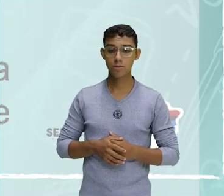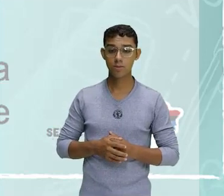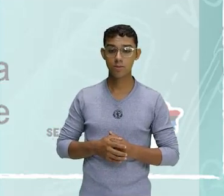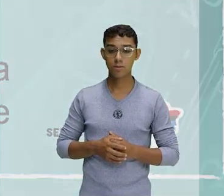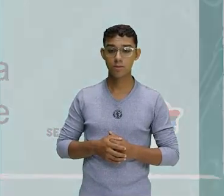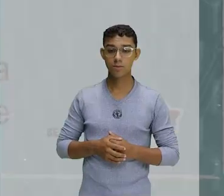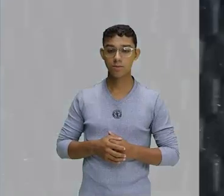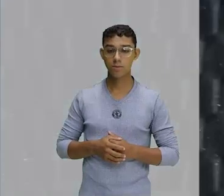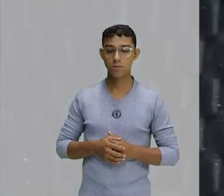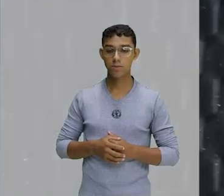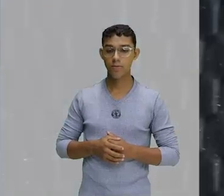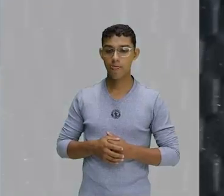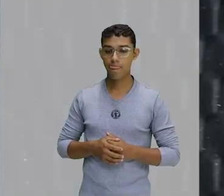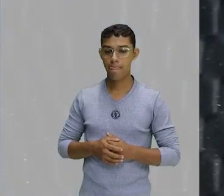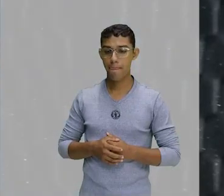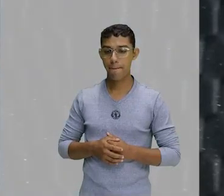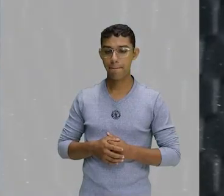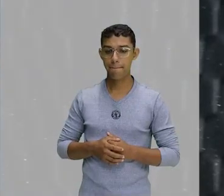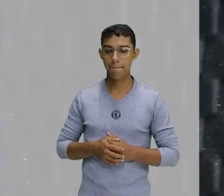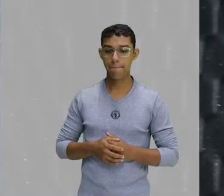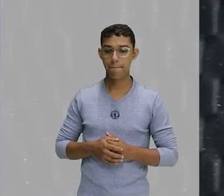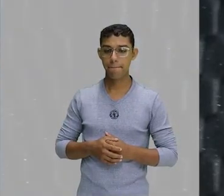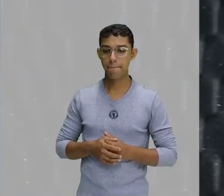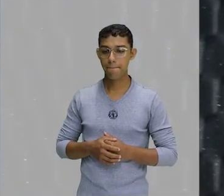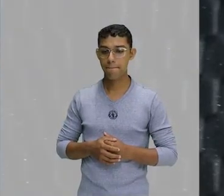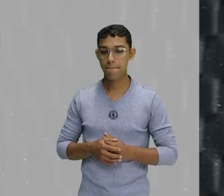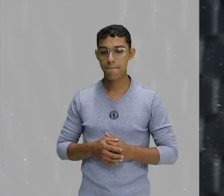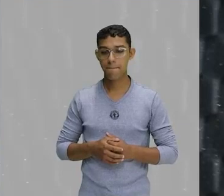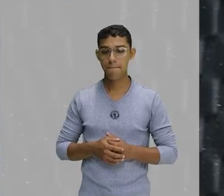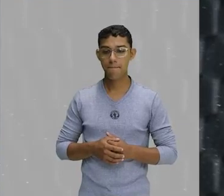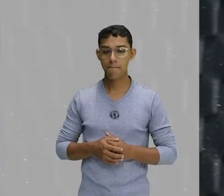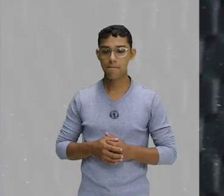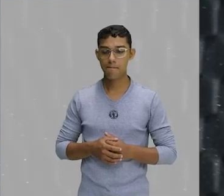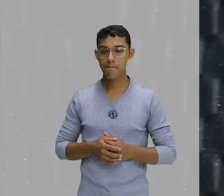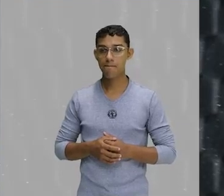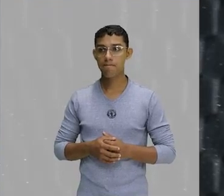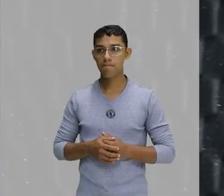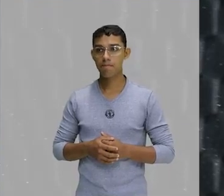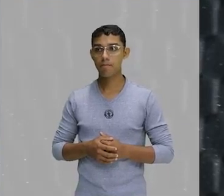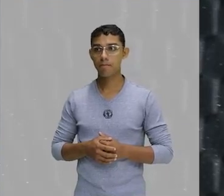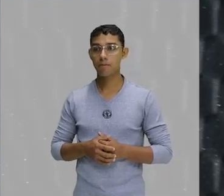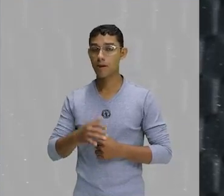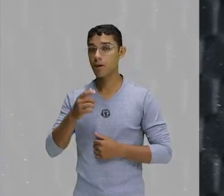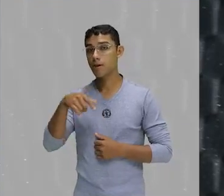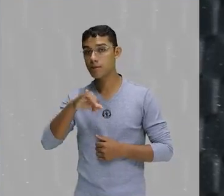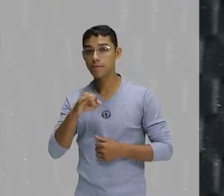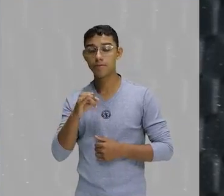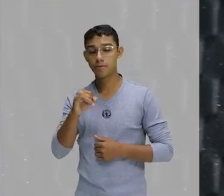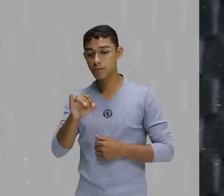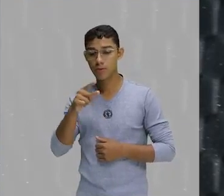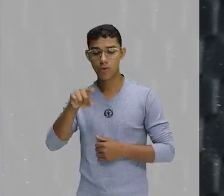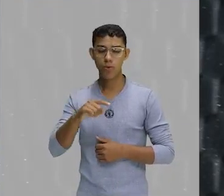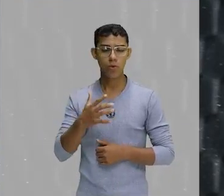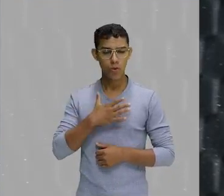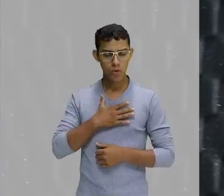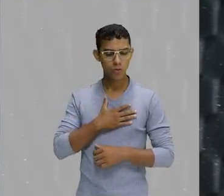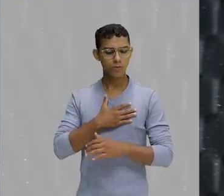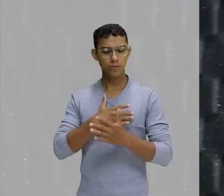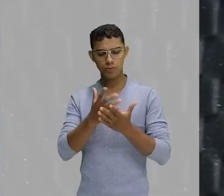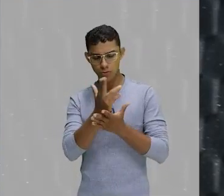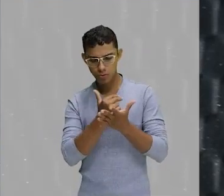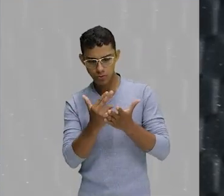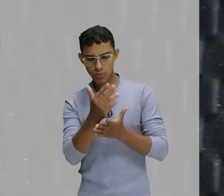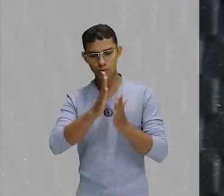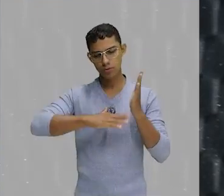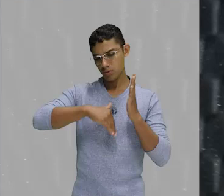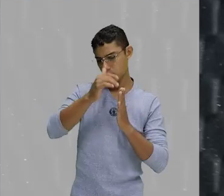nuestros hobbies. Darles espacio a nuestros hobbies. Então, se você gosta de desenhar, se você gosta de pintar, se você gosta